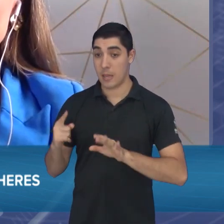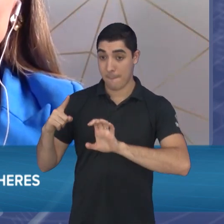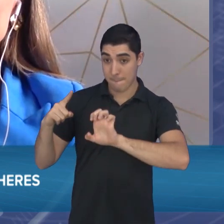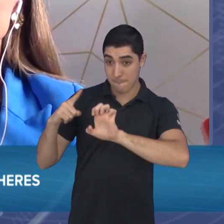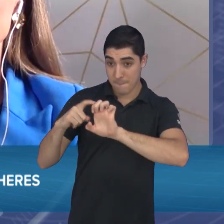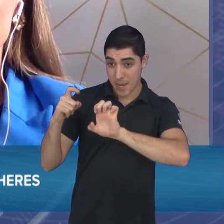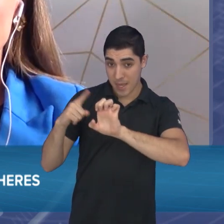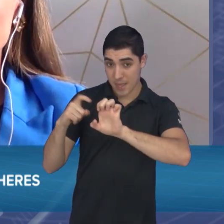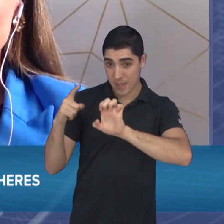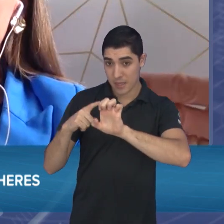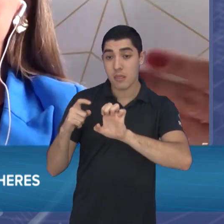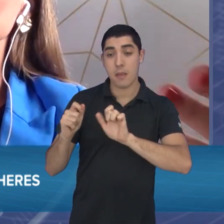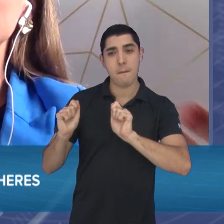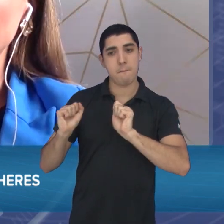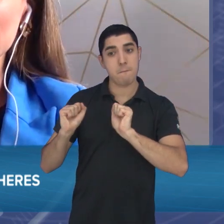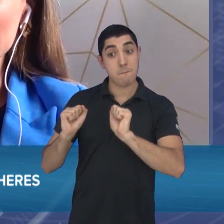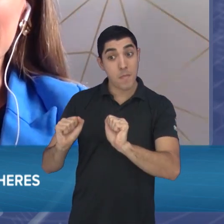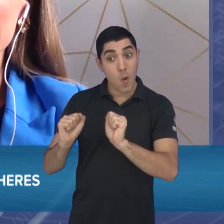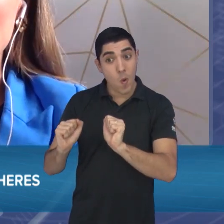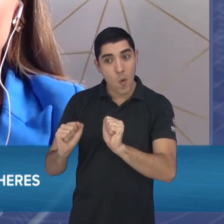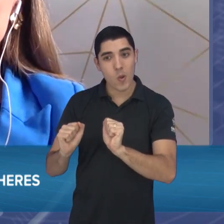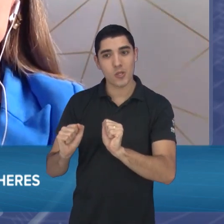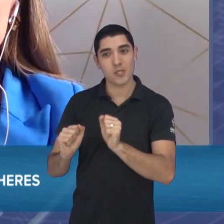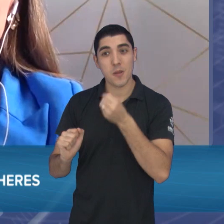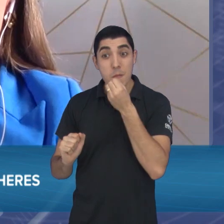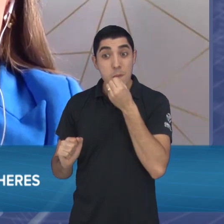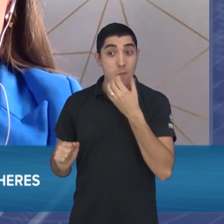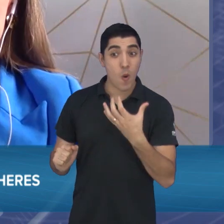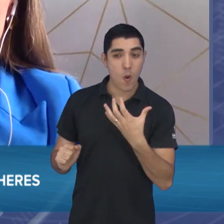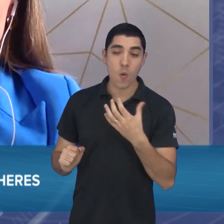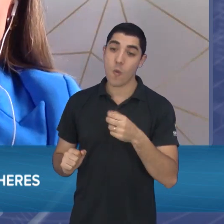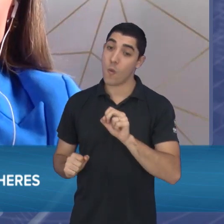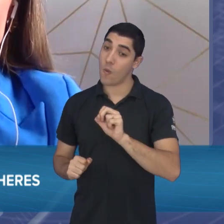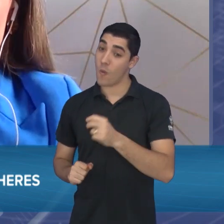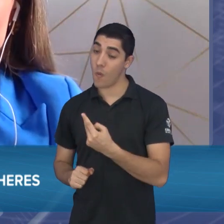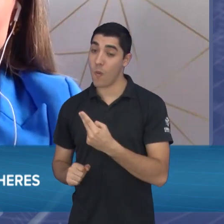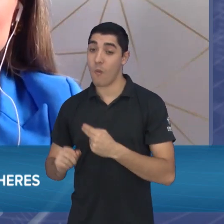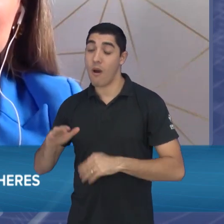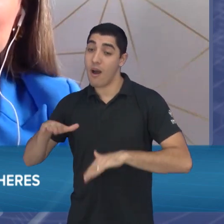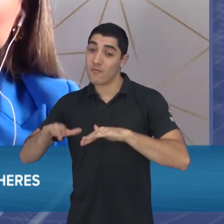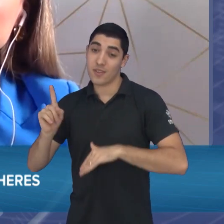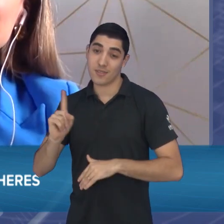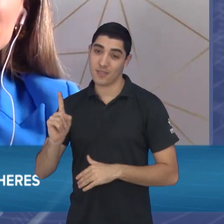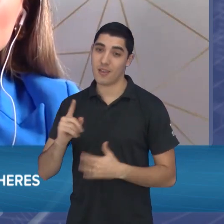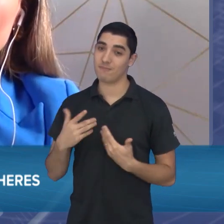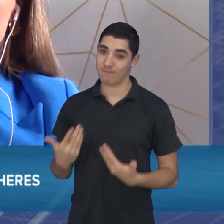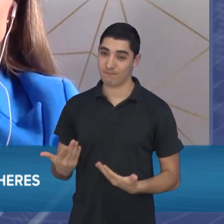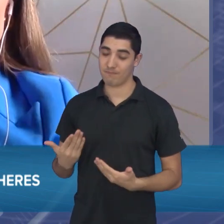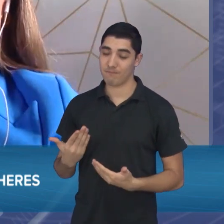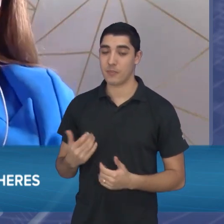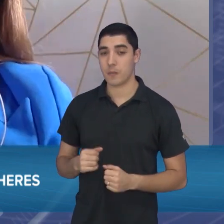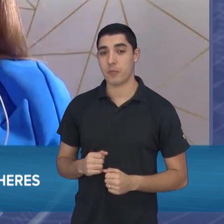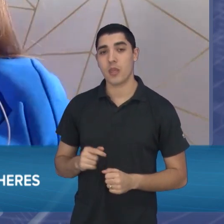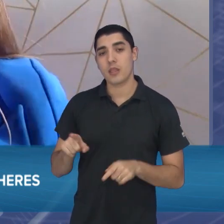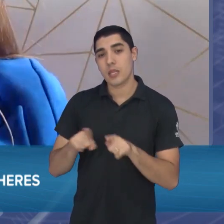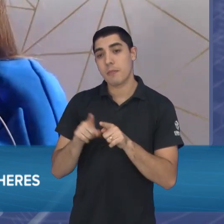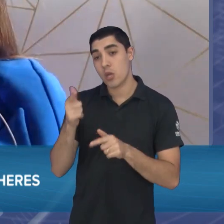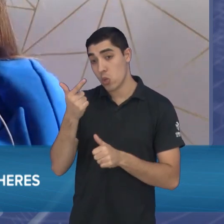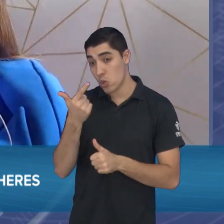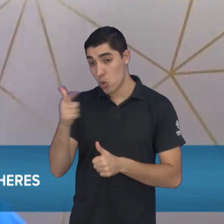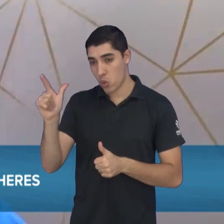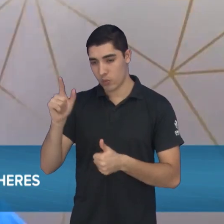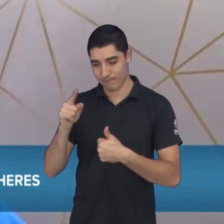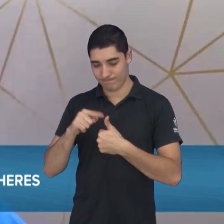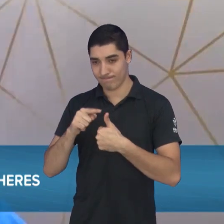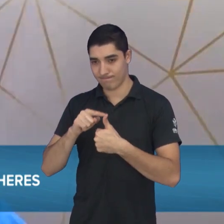pode ser ou não a melhor opção para essas mães. Outra coisa que